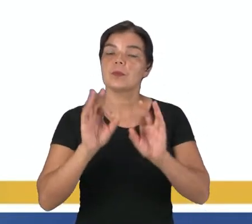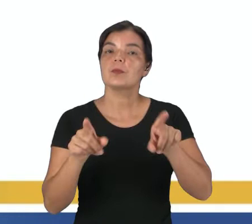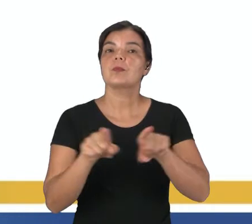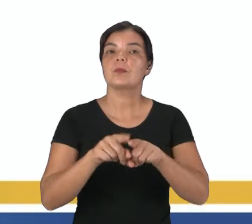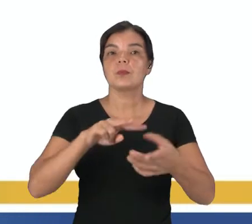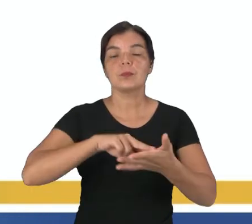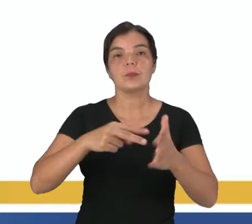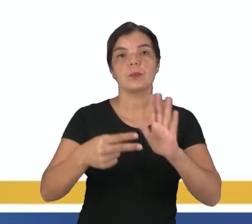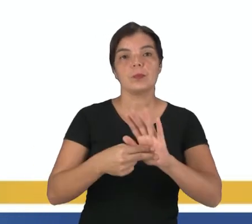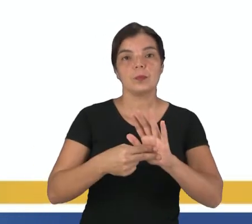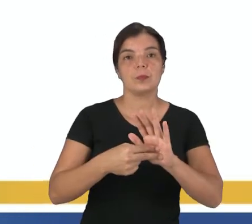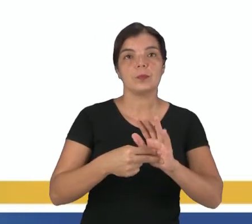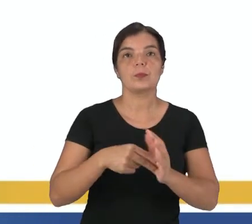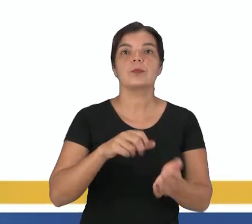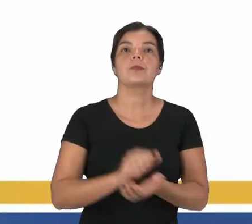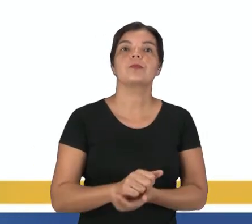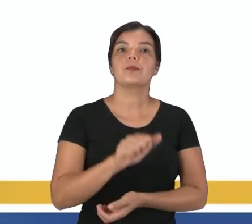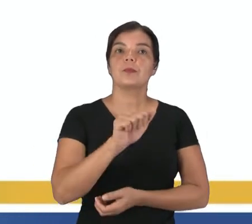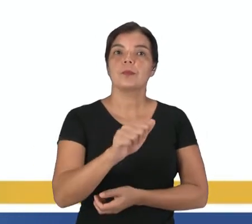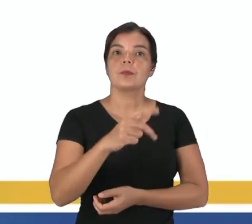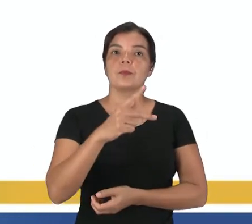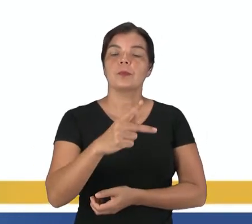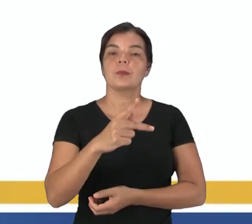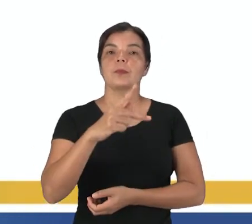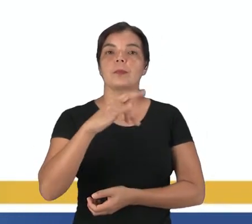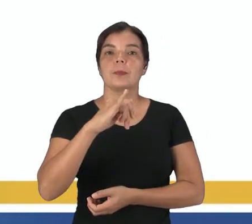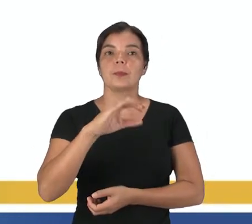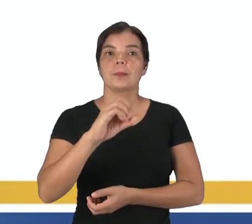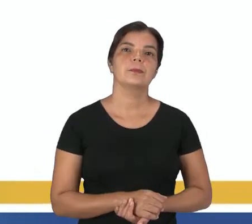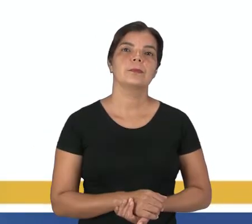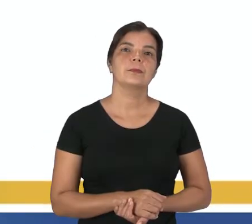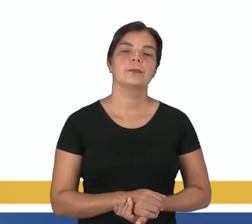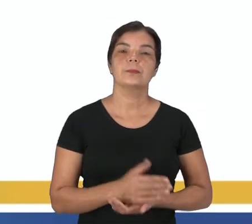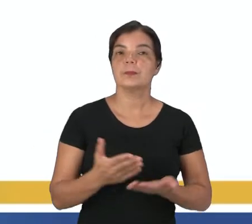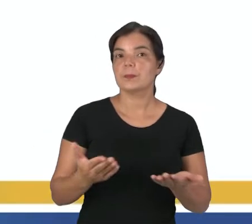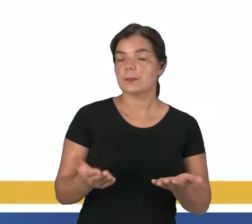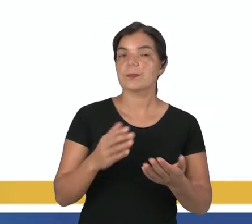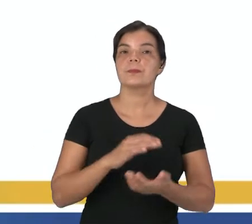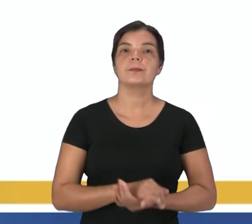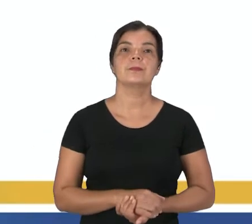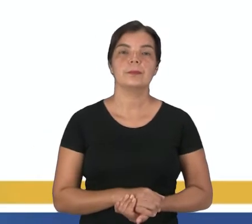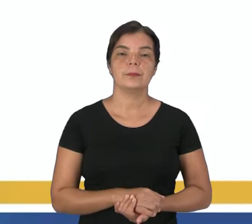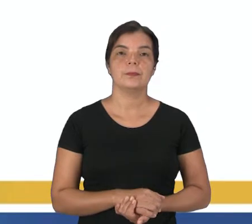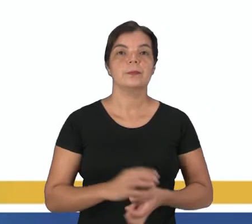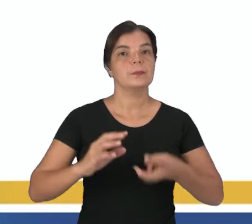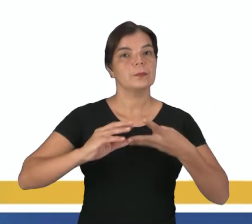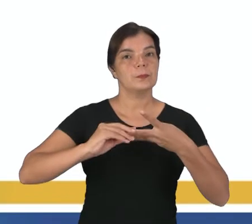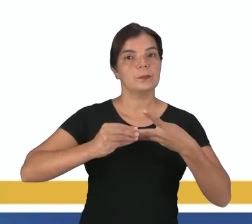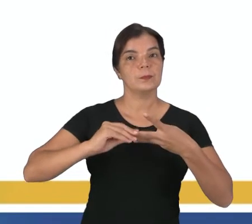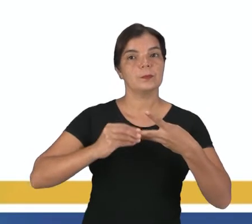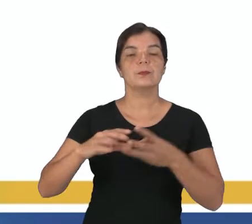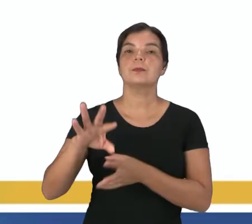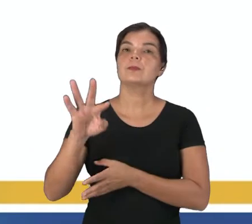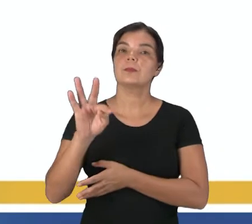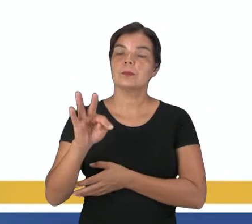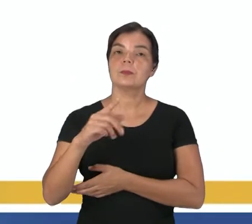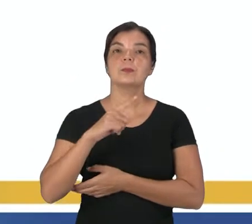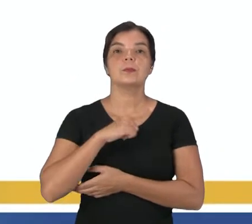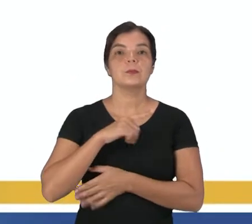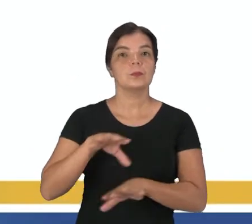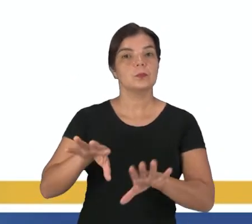seja, entre em apoptose, entre outras ações. Bom, as células T, elas